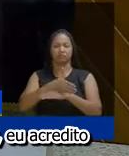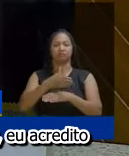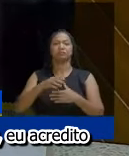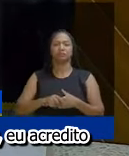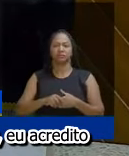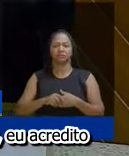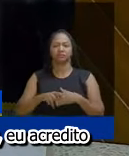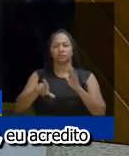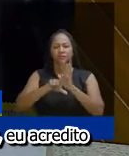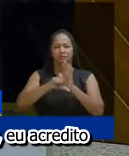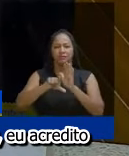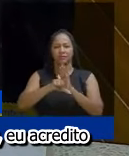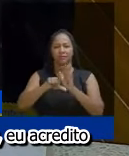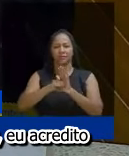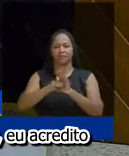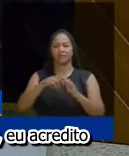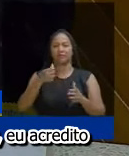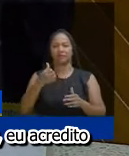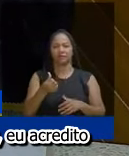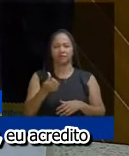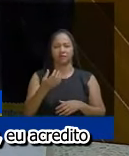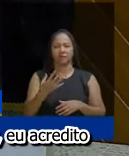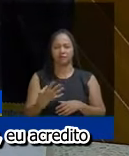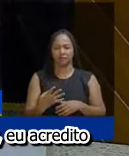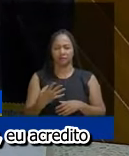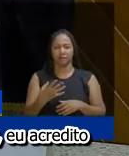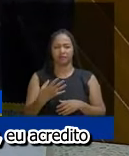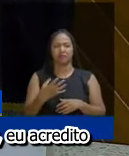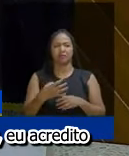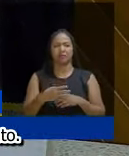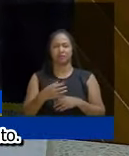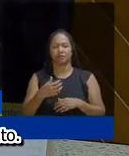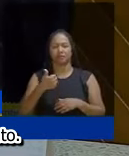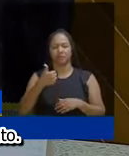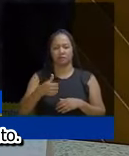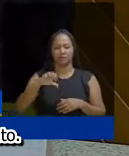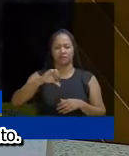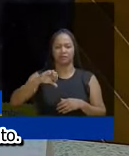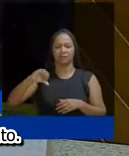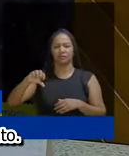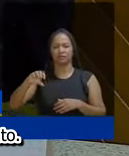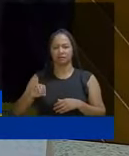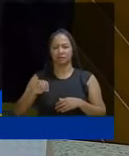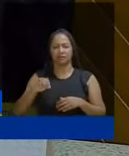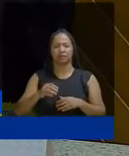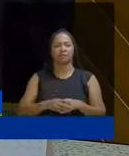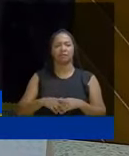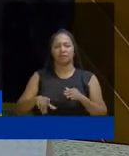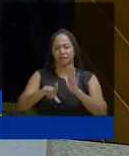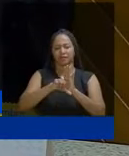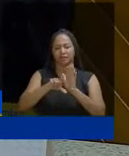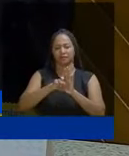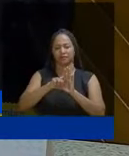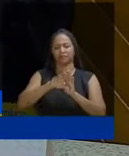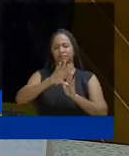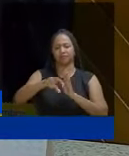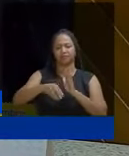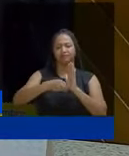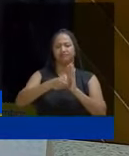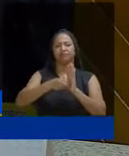artigo 1º da Lei 64 de 1990, Lei Complementar,